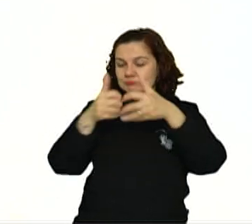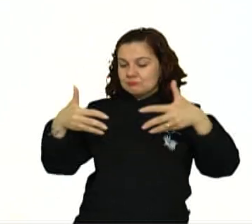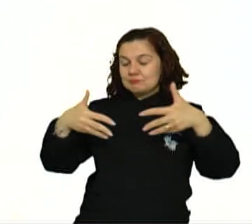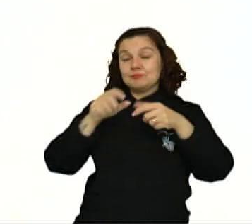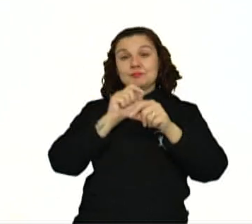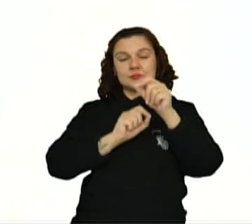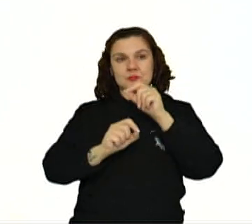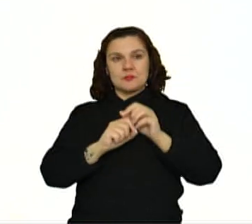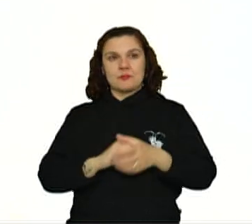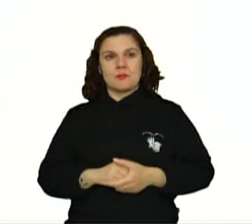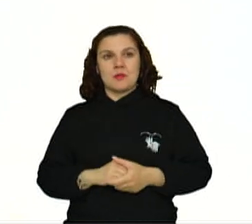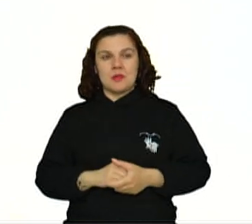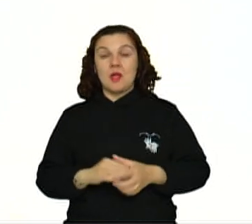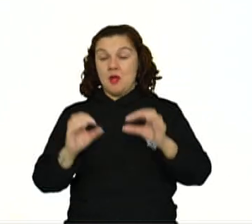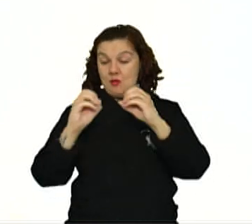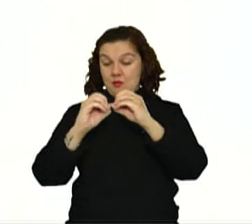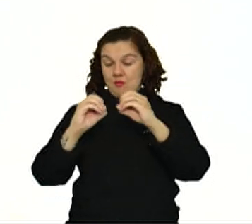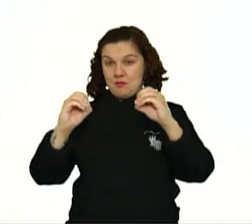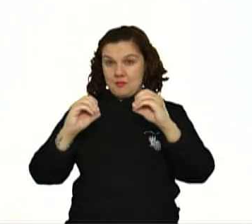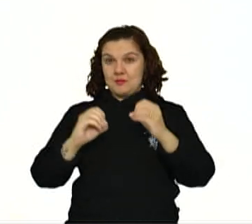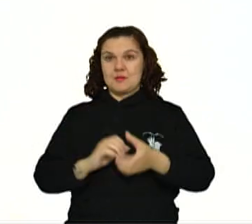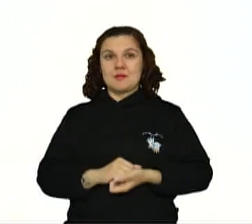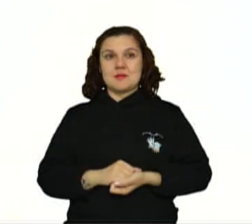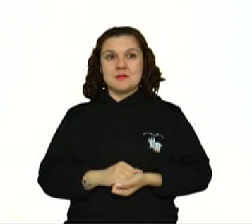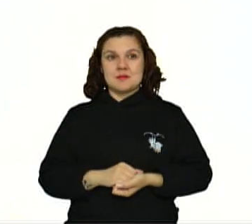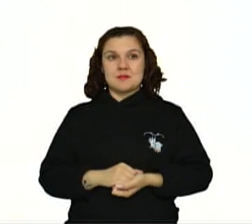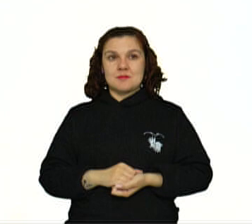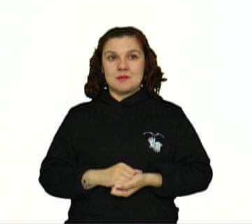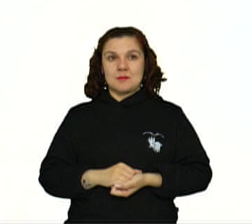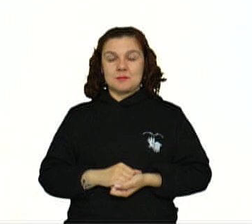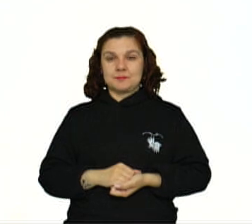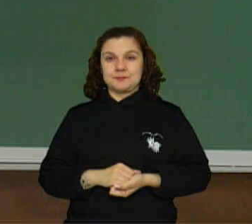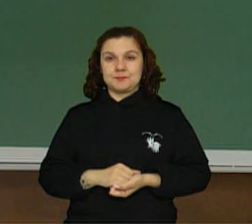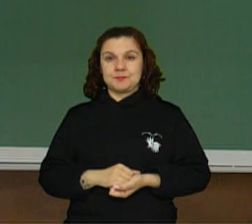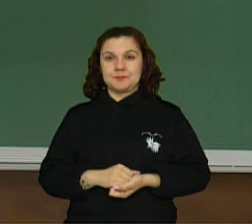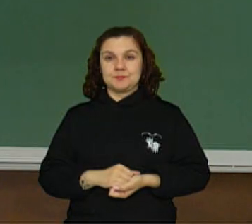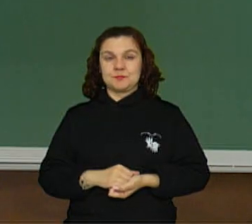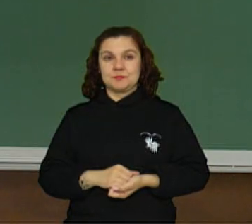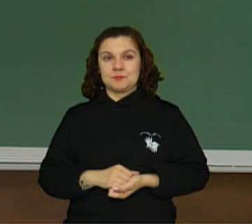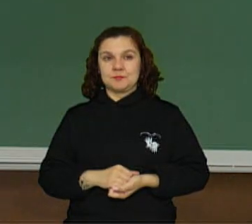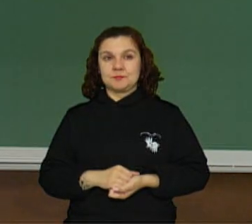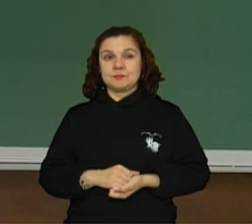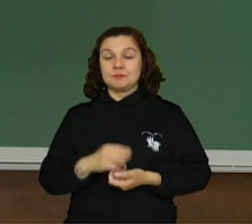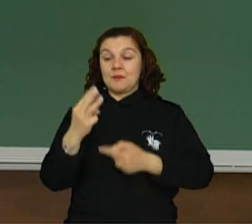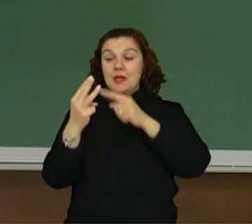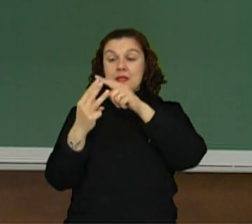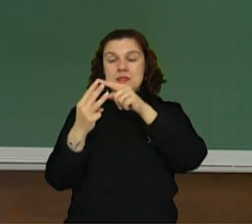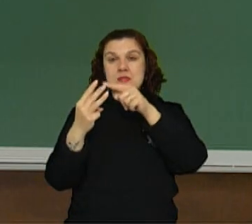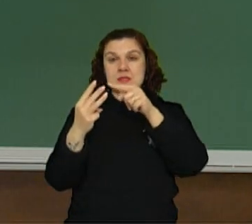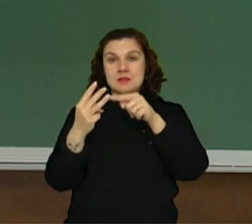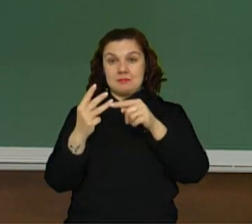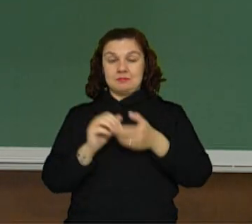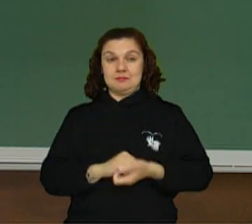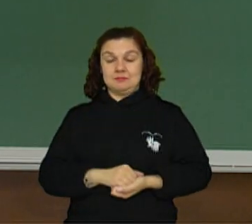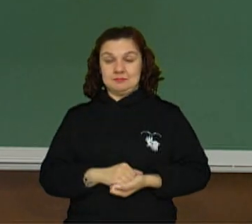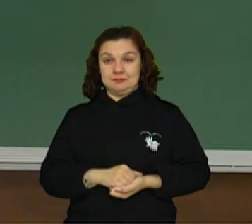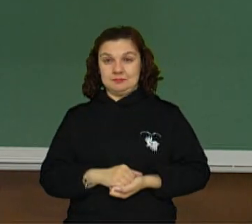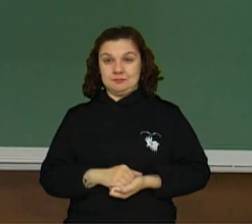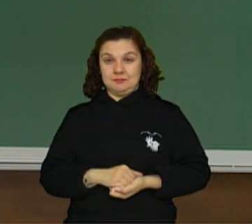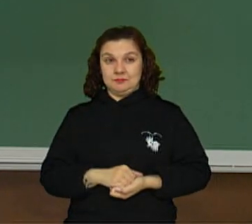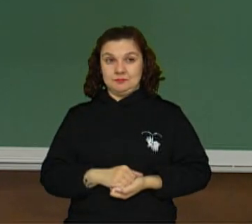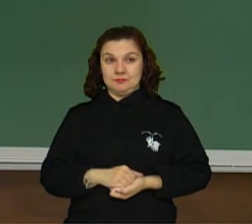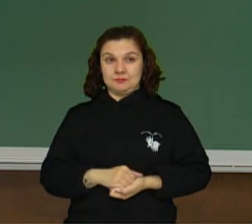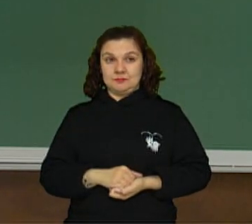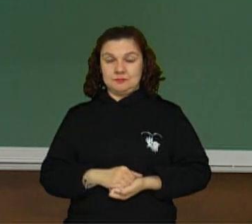toda. Então, nós temos aqui a oração. Dentro dessa oração, nós temos aqui 3 termos. Nós temos